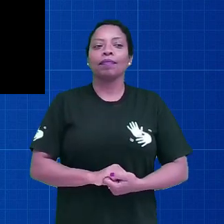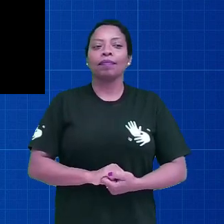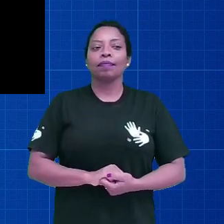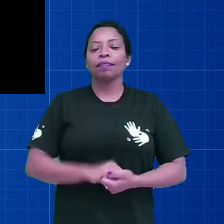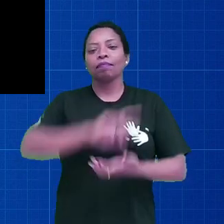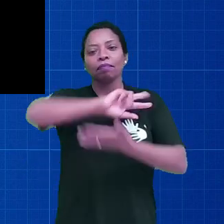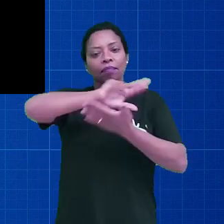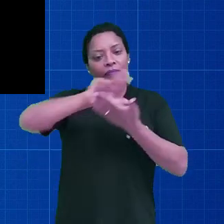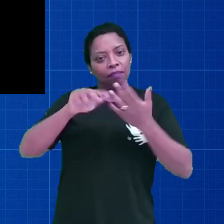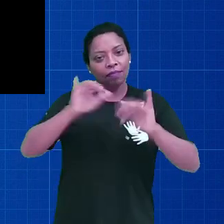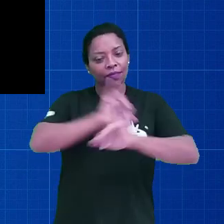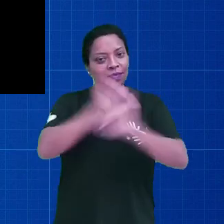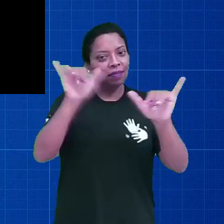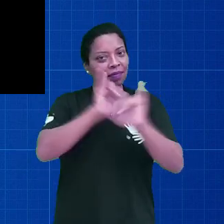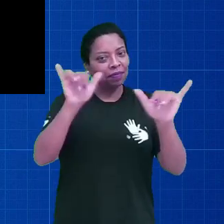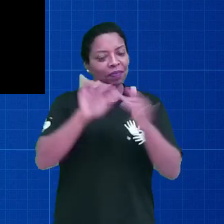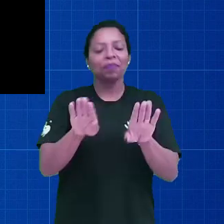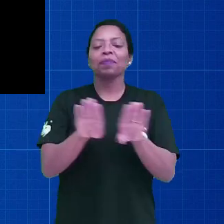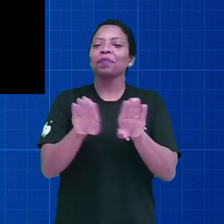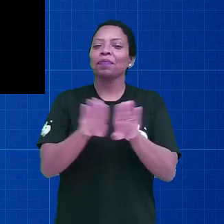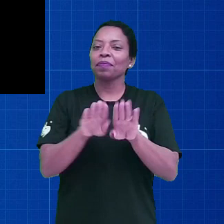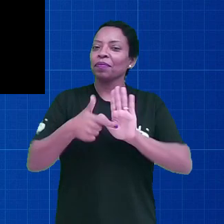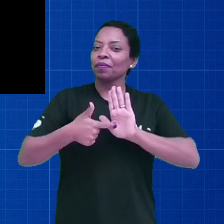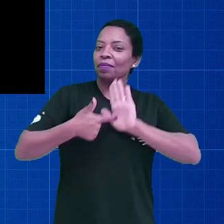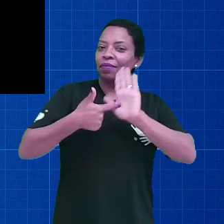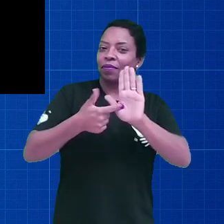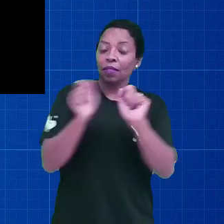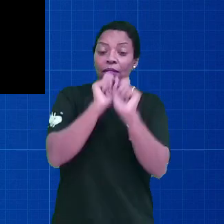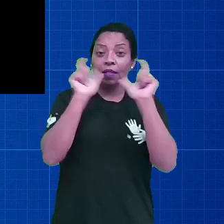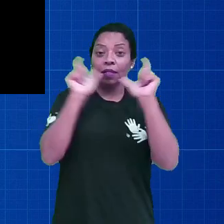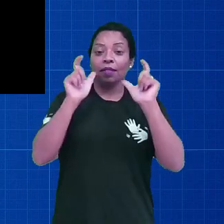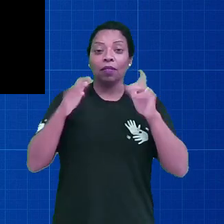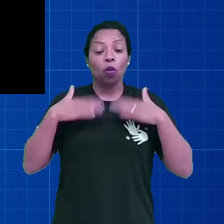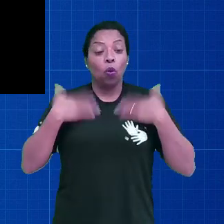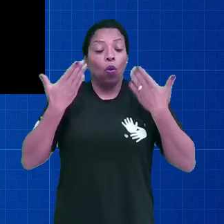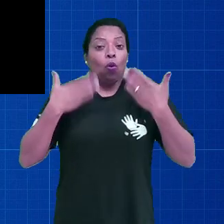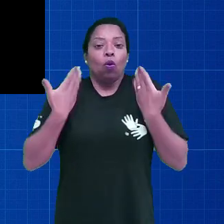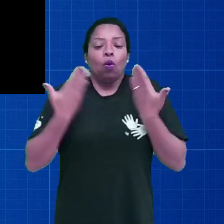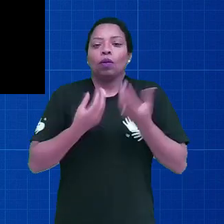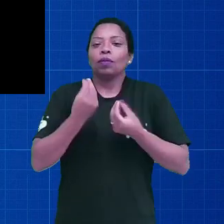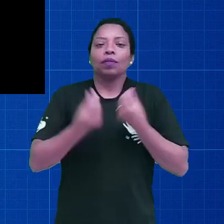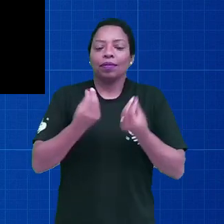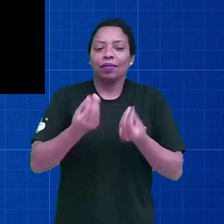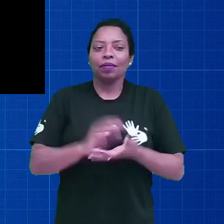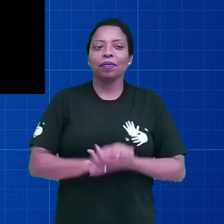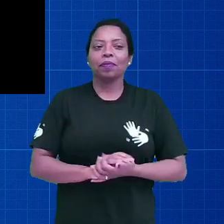Outras notícias também mostram essa questão alarmista, né?